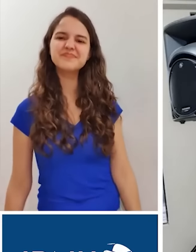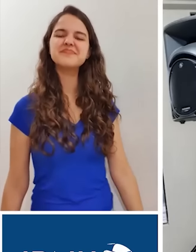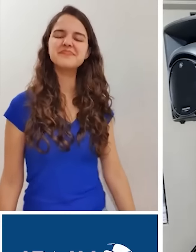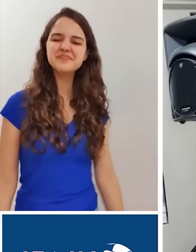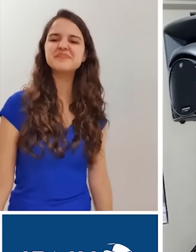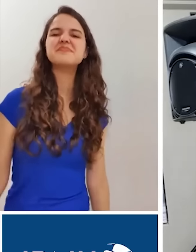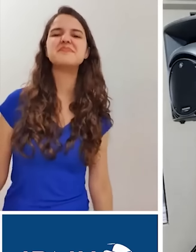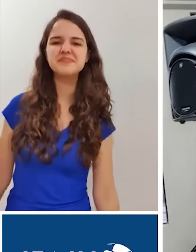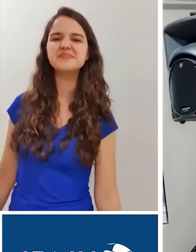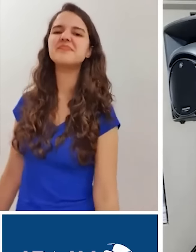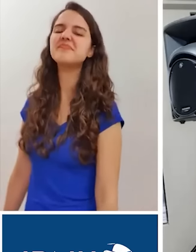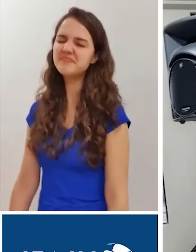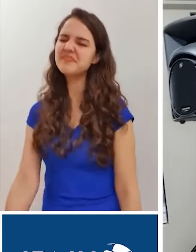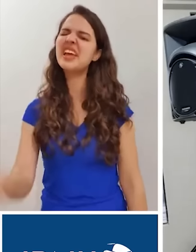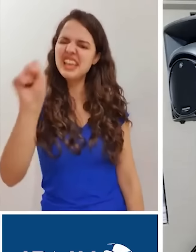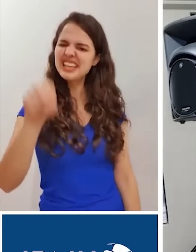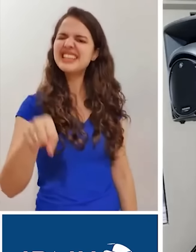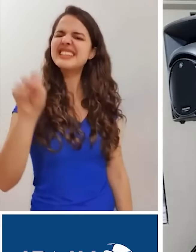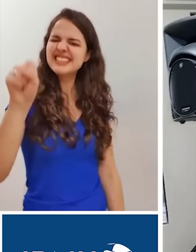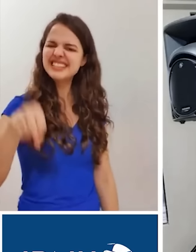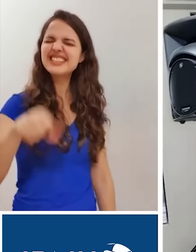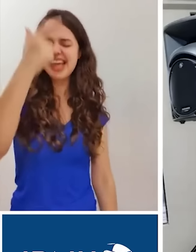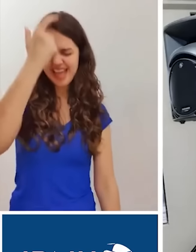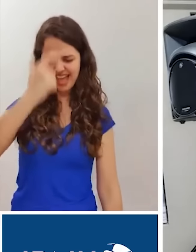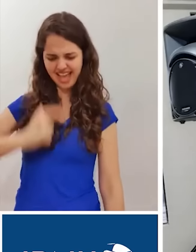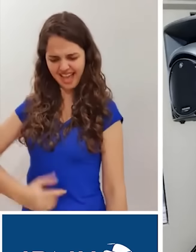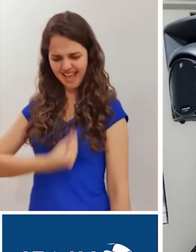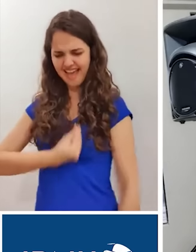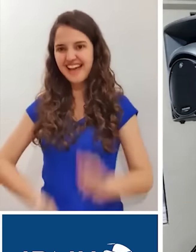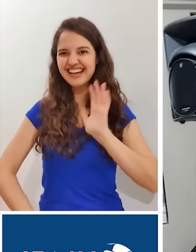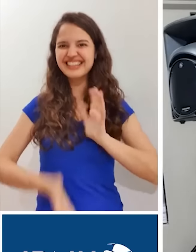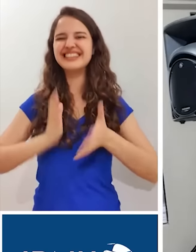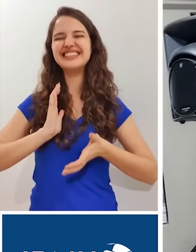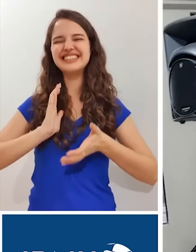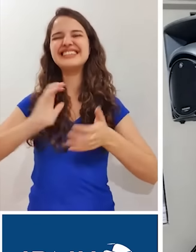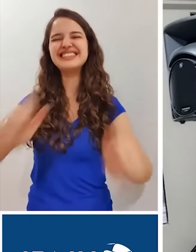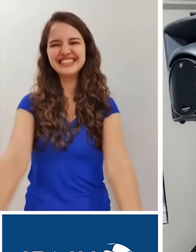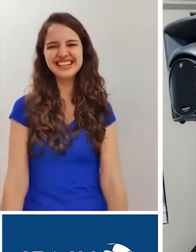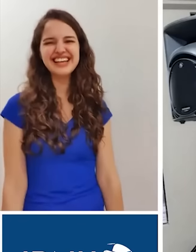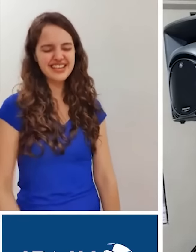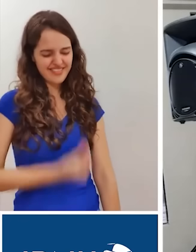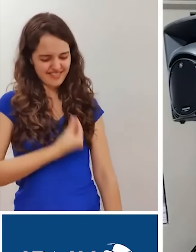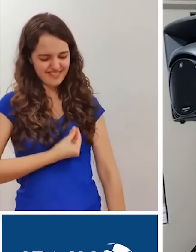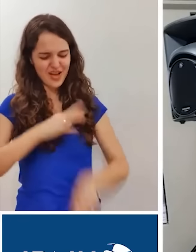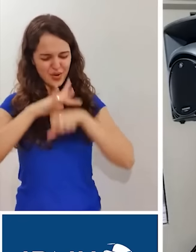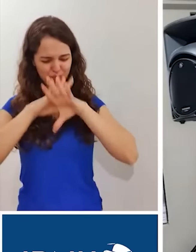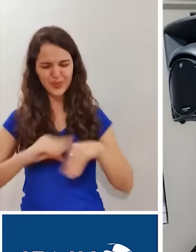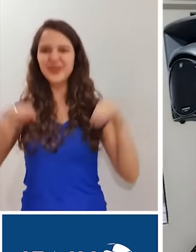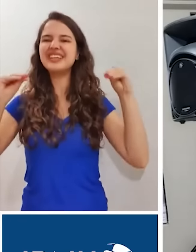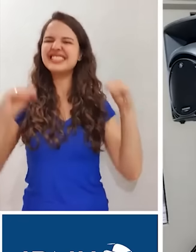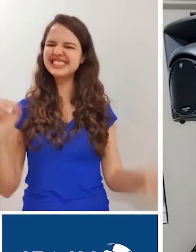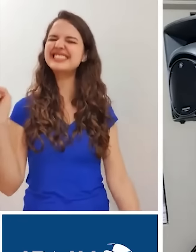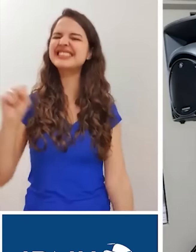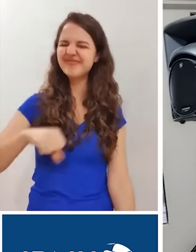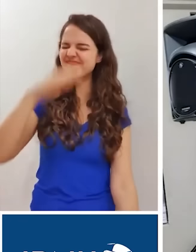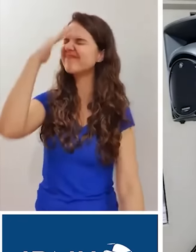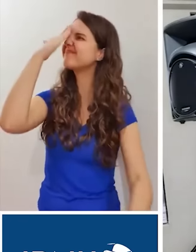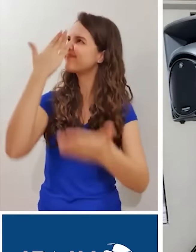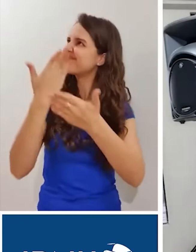Jesus S eu sou Sou Curado S